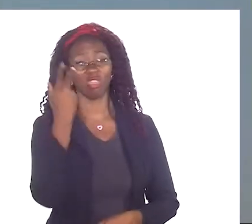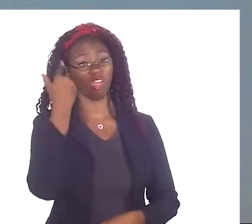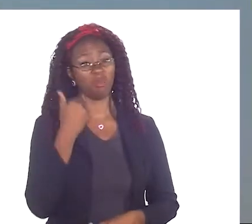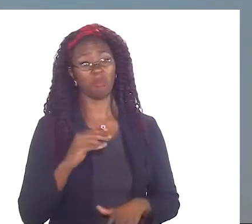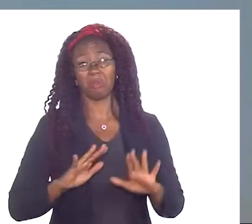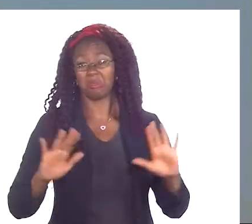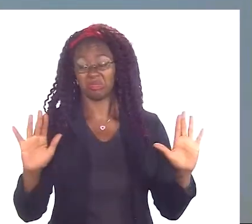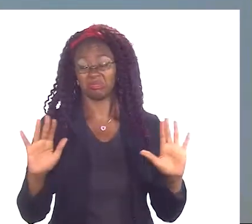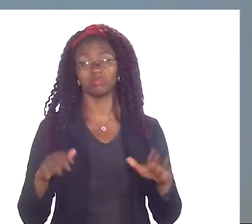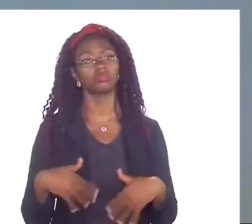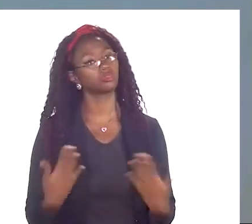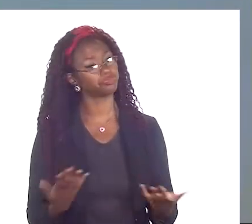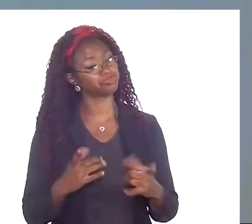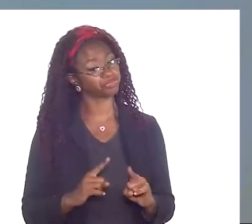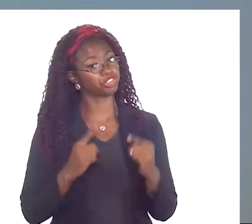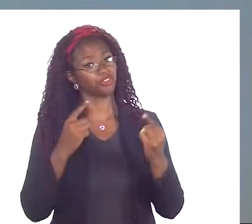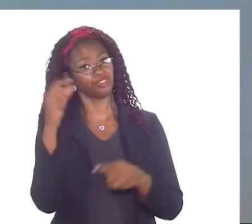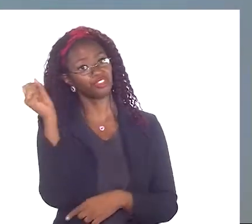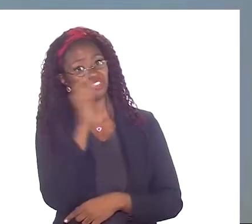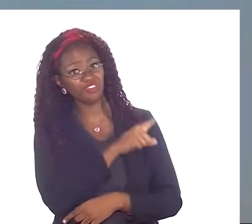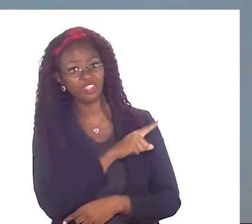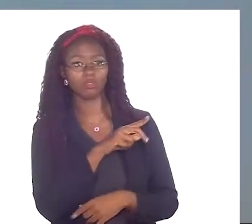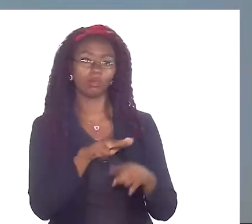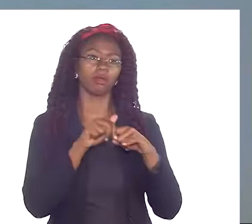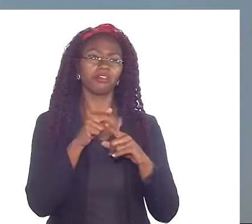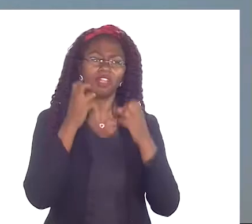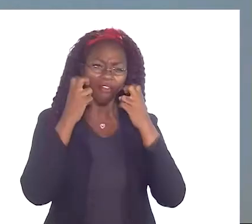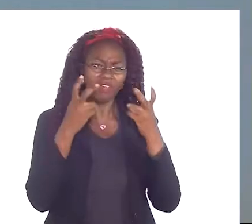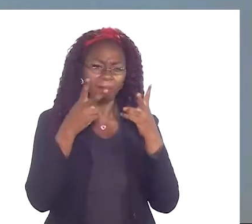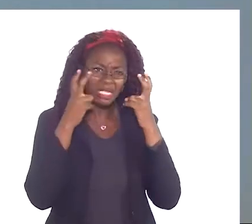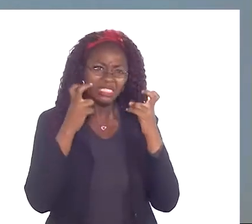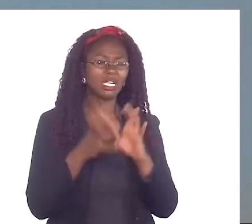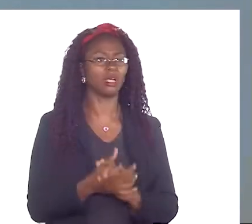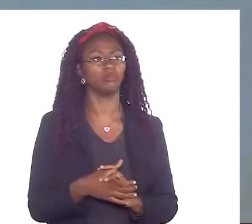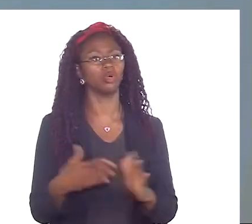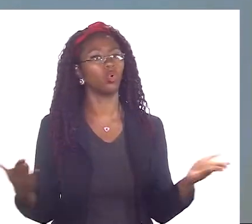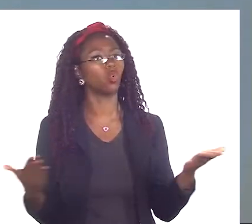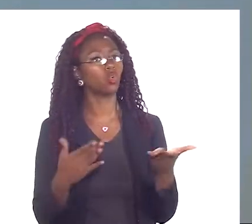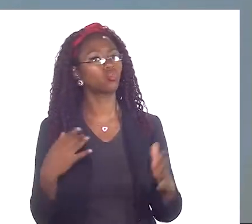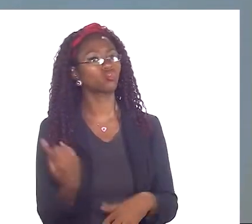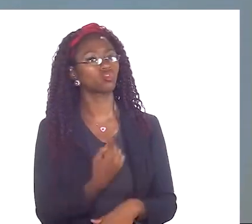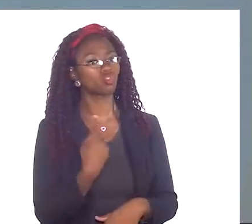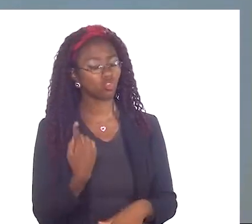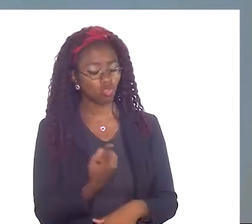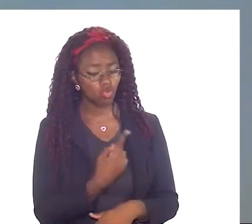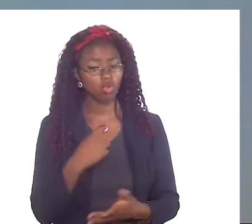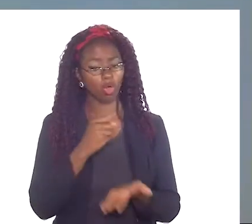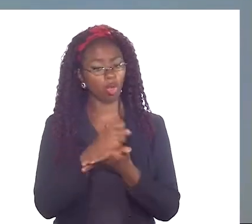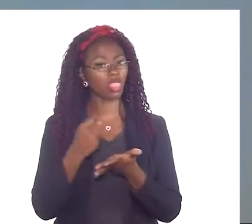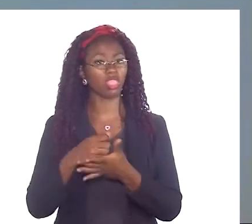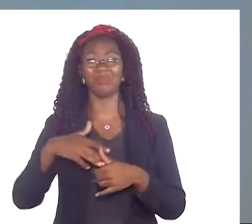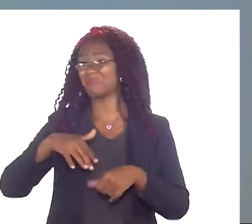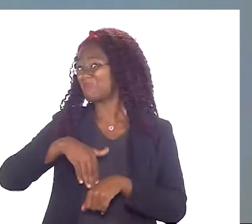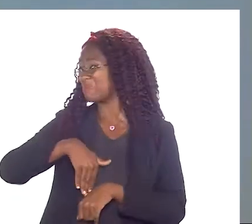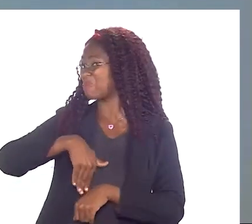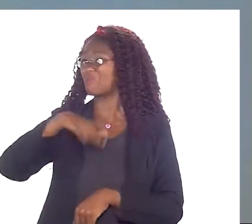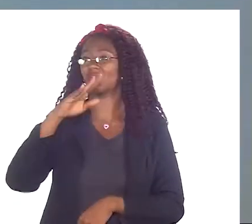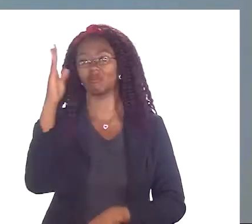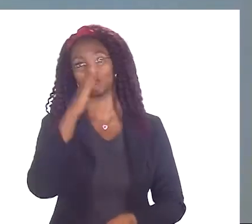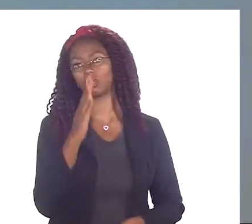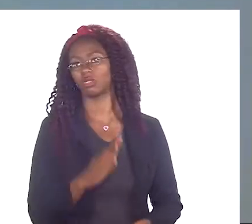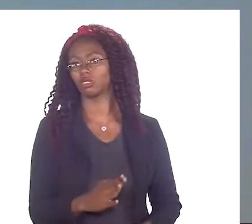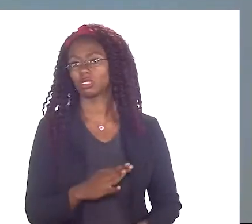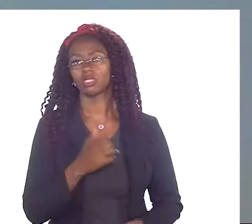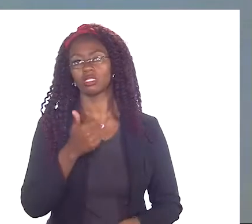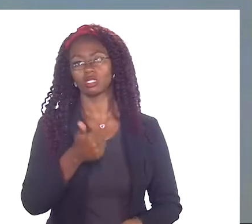funcionando normalmente. Foi um grande desafio, porque vocês vejam, né? Hoje nós somos o maior empregador do Brasil, com